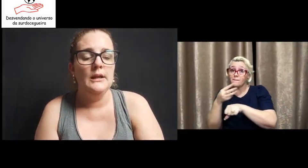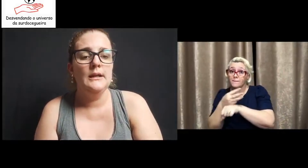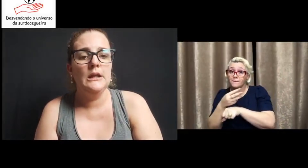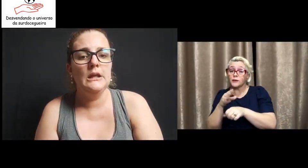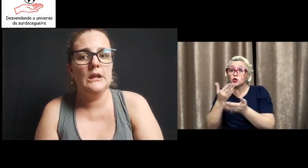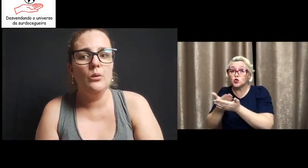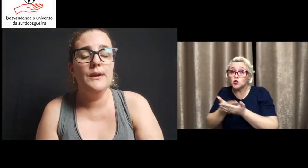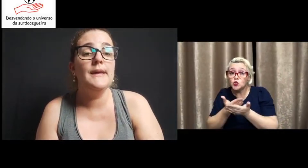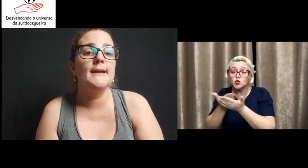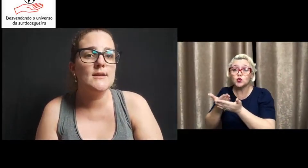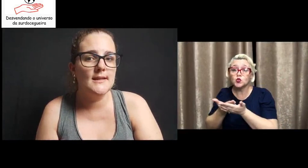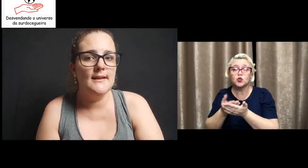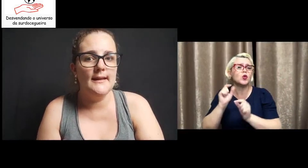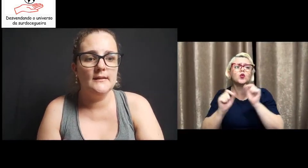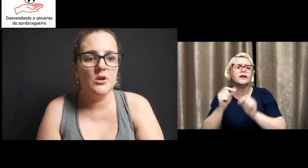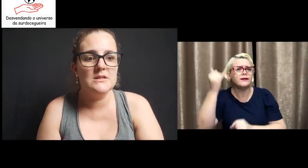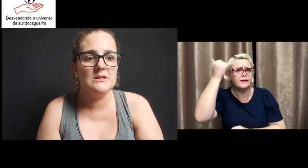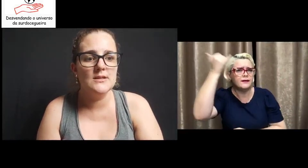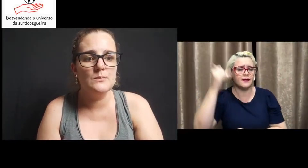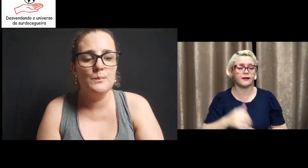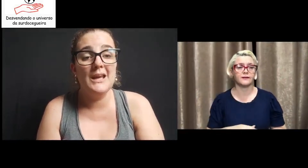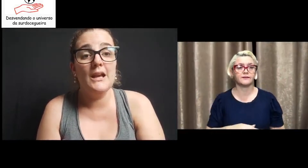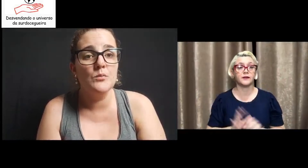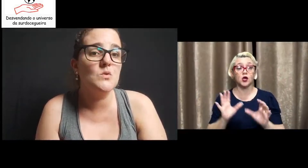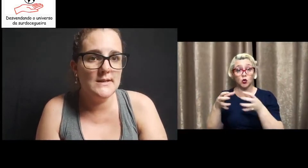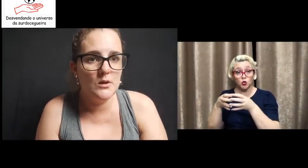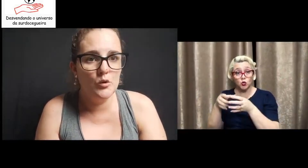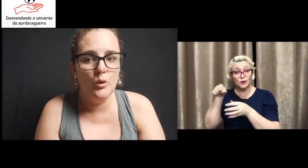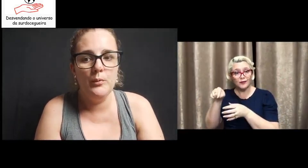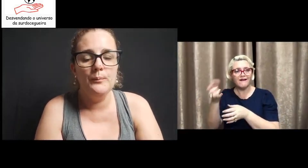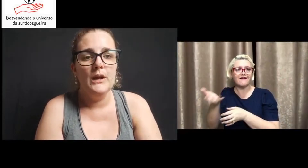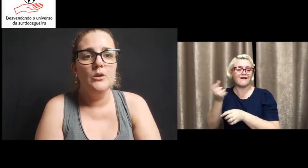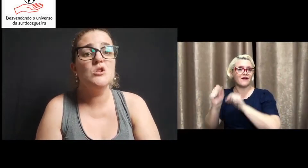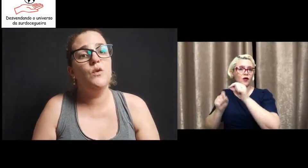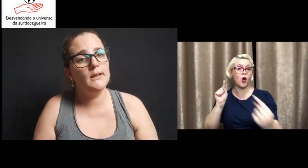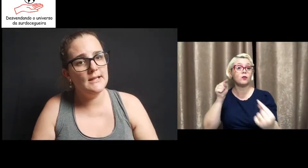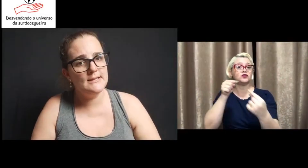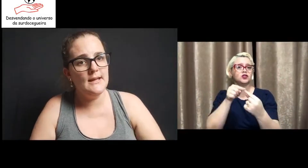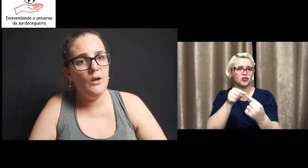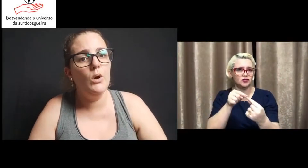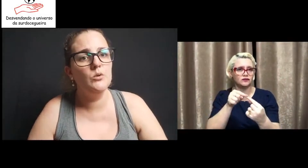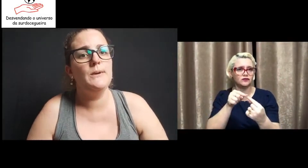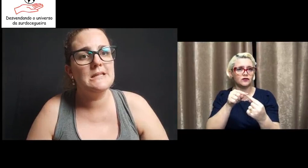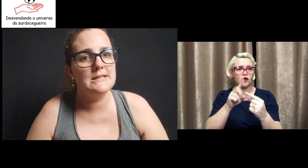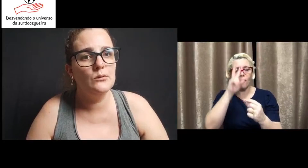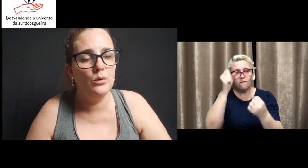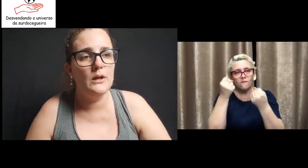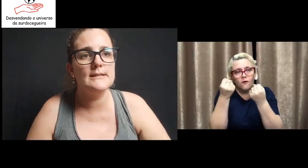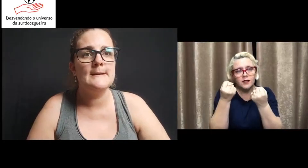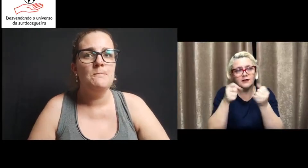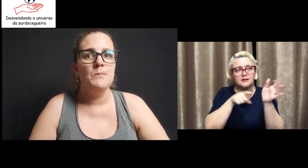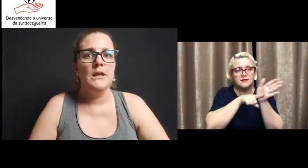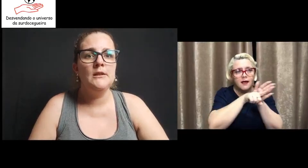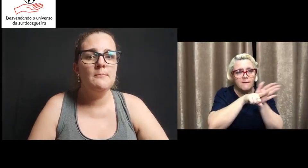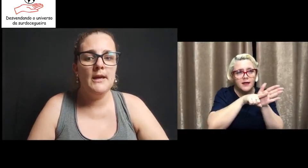estudos. O que que é a nossa ideia? Nós queremos, com esse grupo, nos fortalecer enquanto